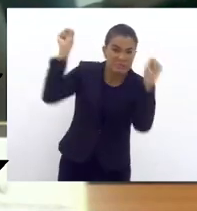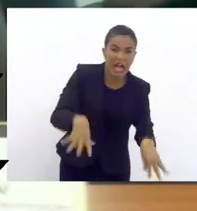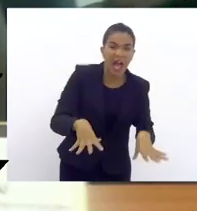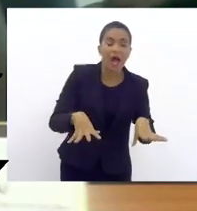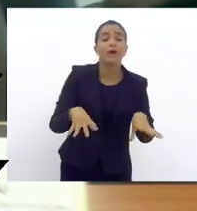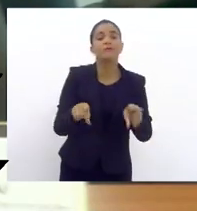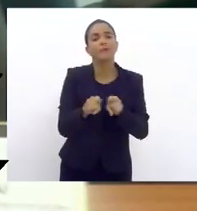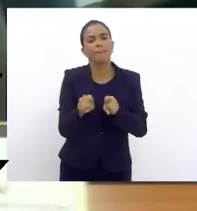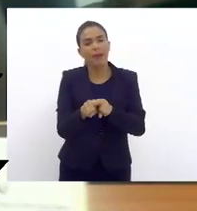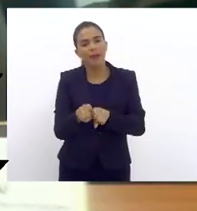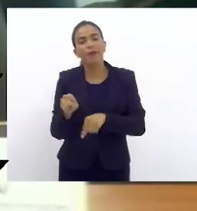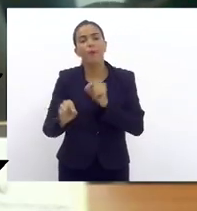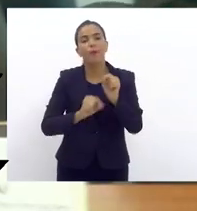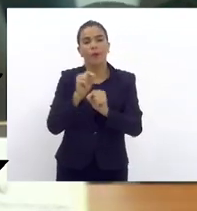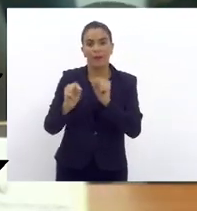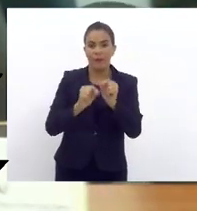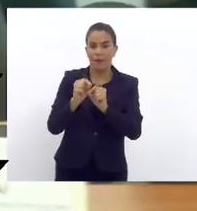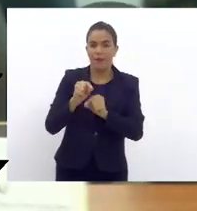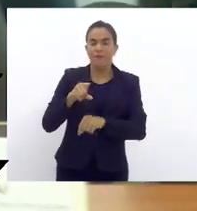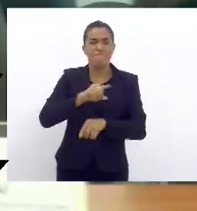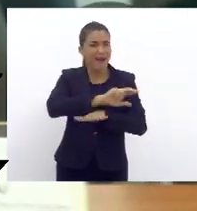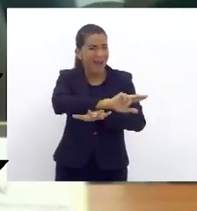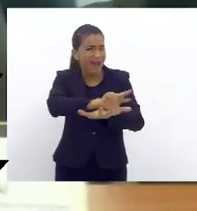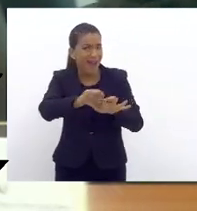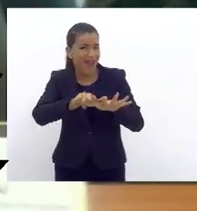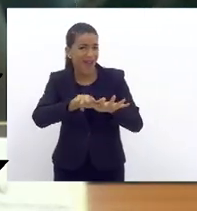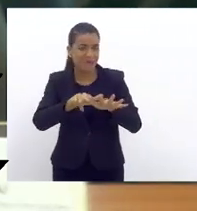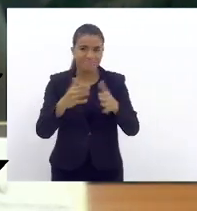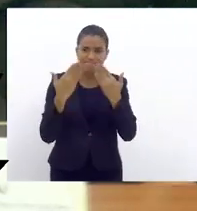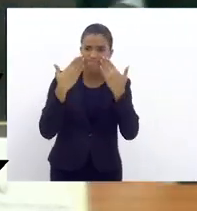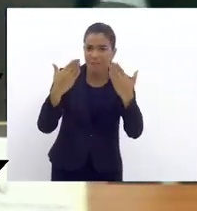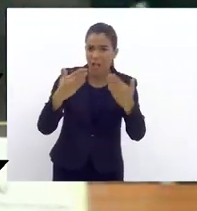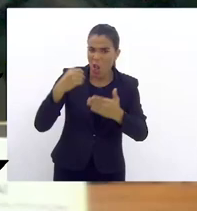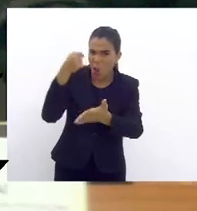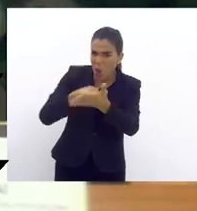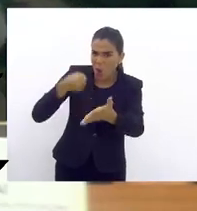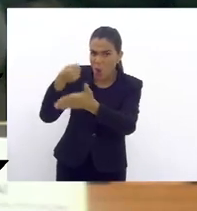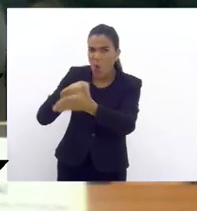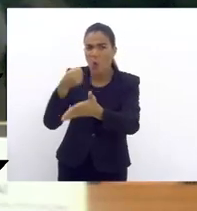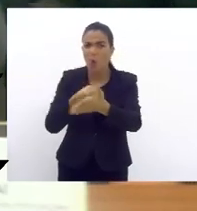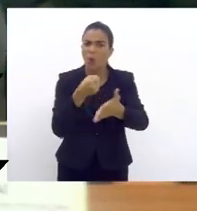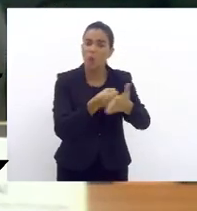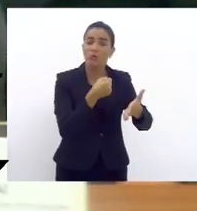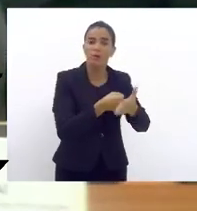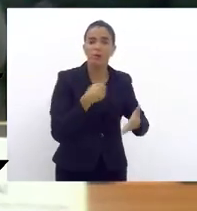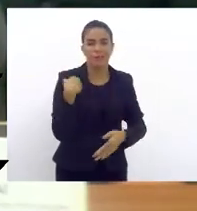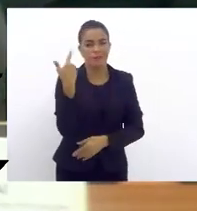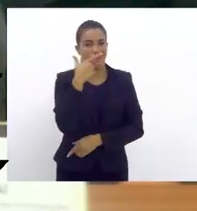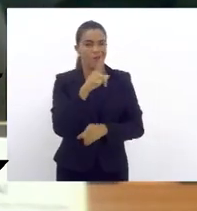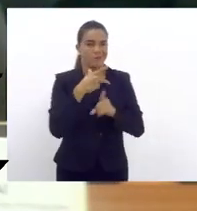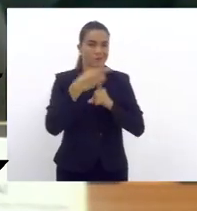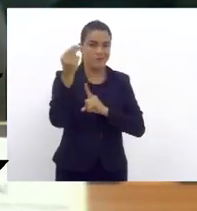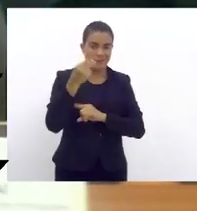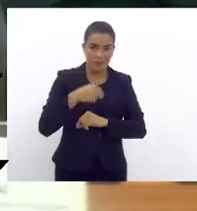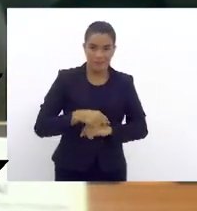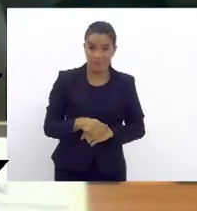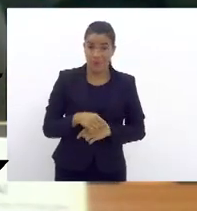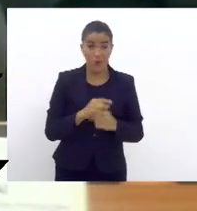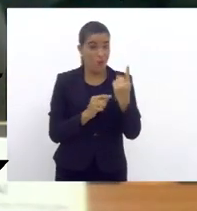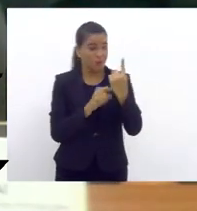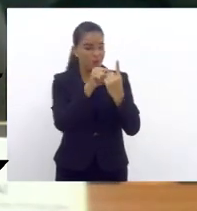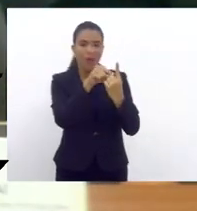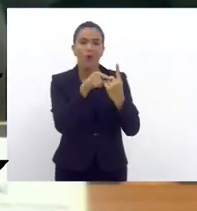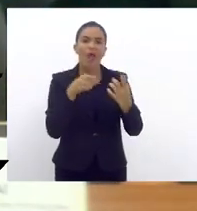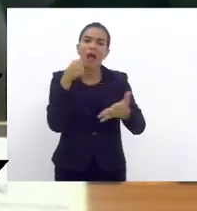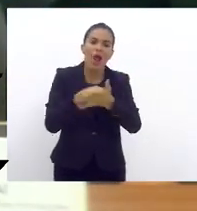porque são várias frentes de luta que possibilita que nós é conquistemos vitórias né E uma delas é justamente